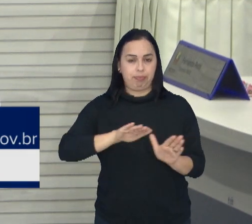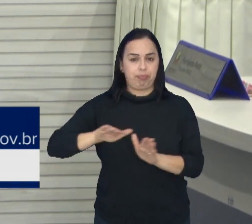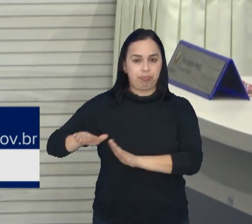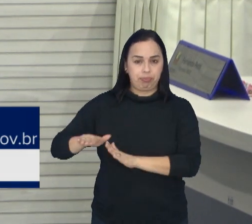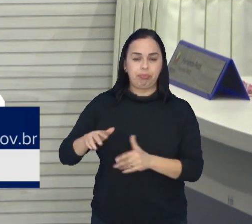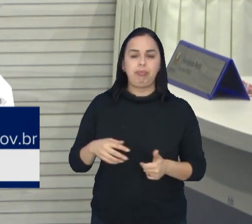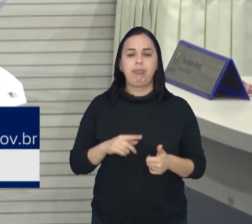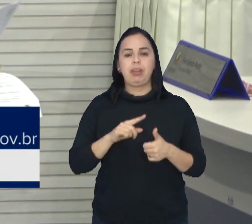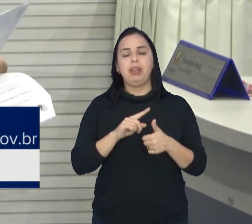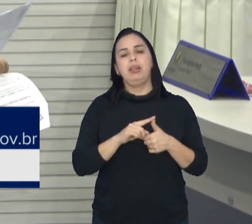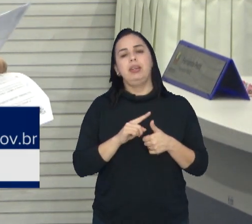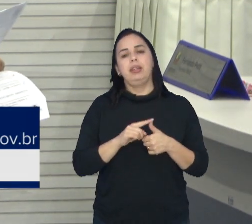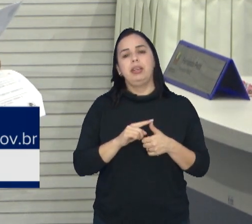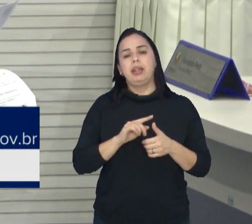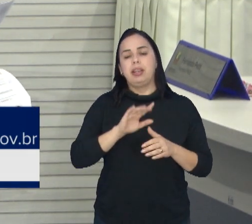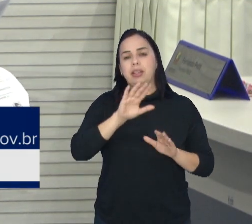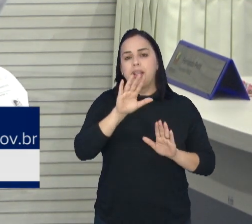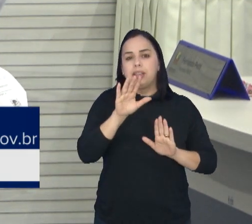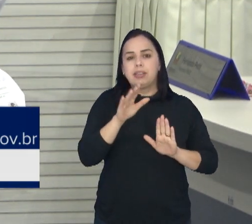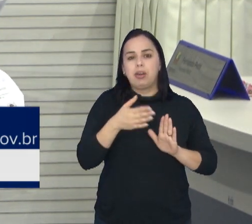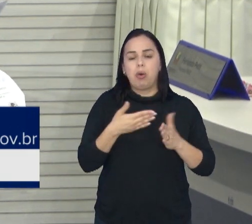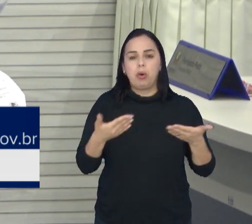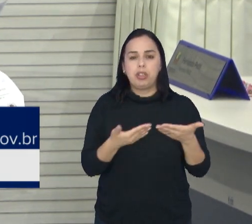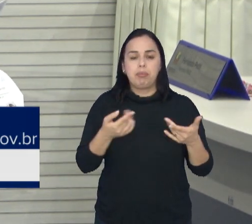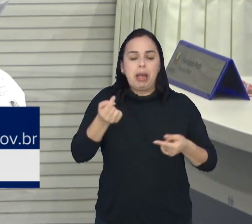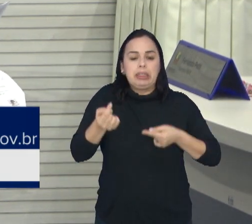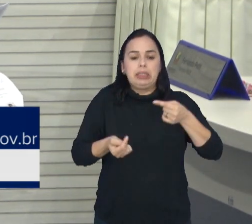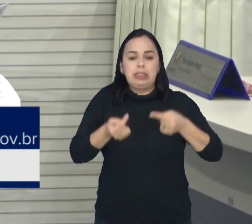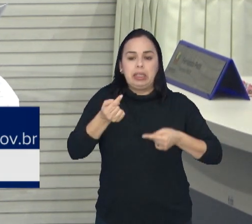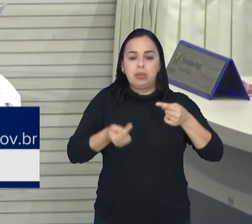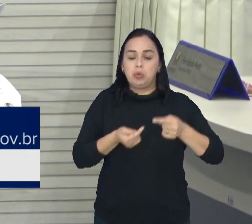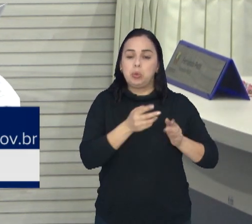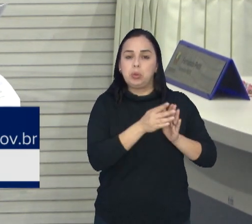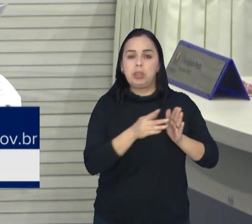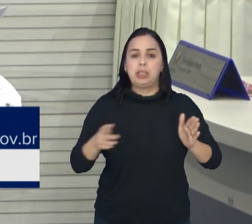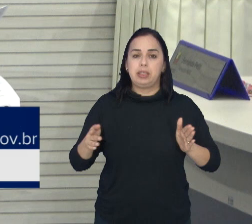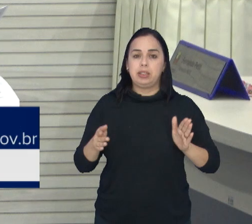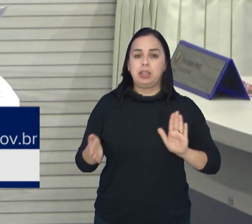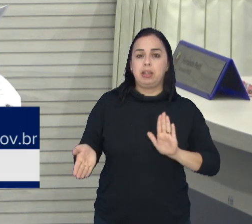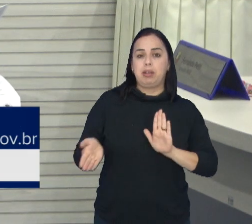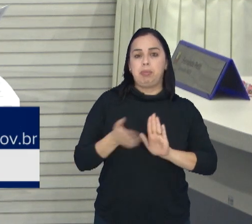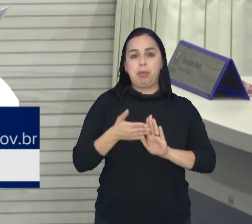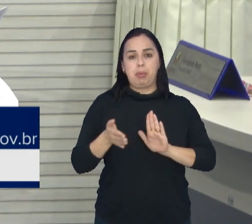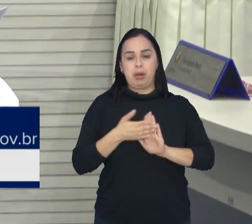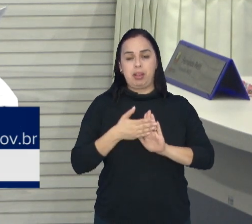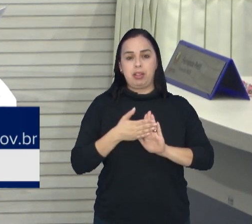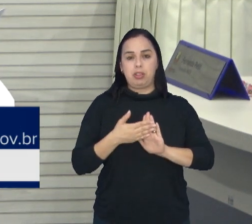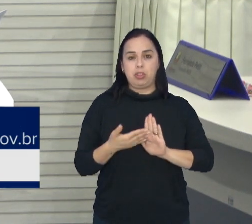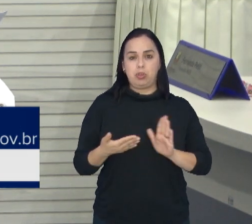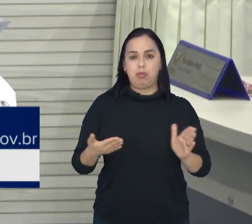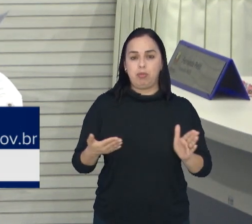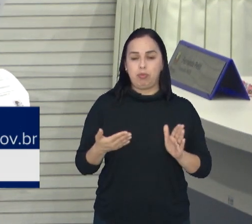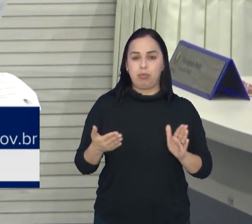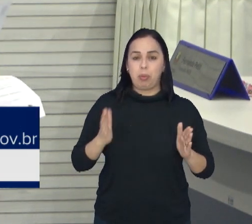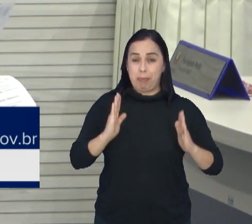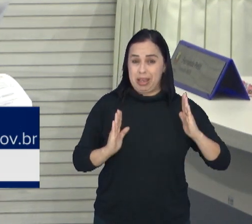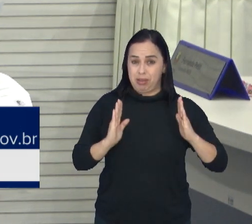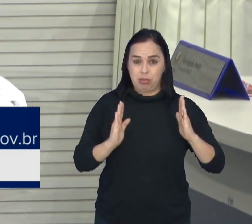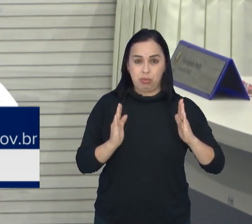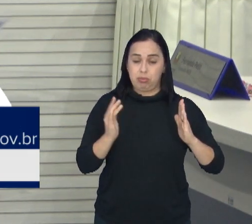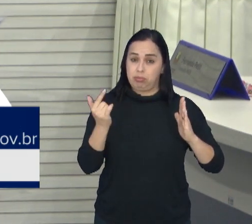Solicito inclusão para deliberação da tramitação de proposituras protocoladas fora do prazo.